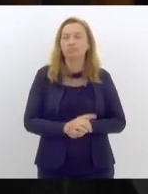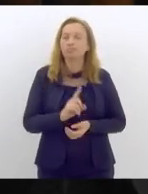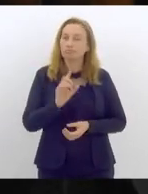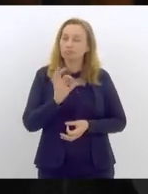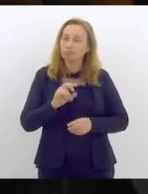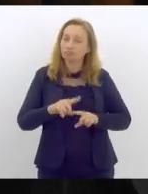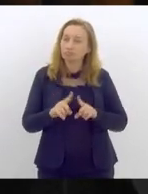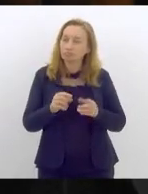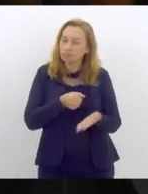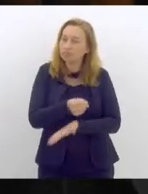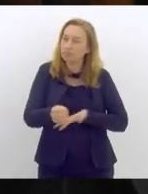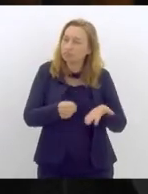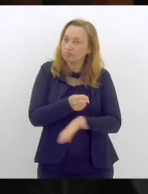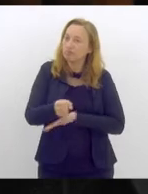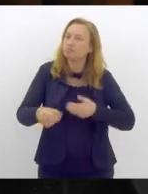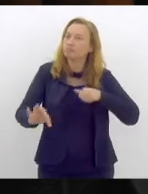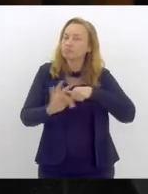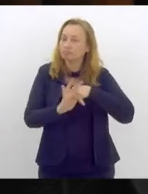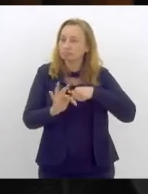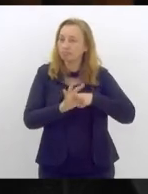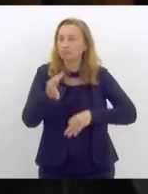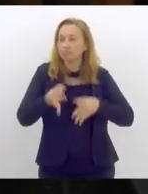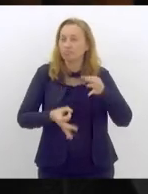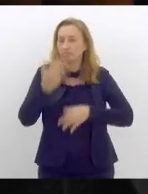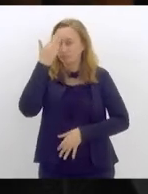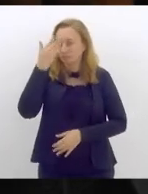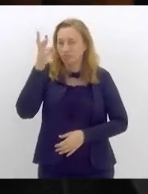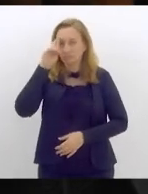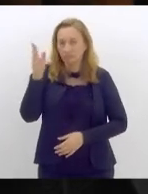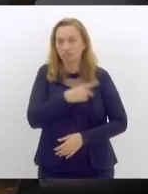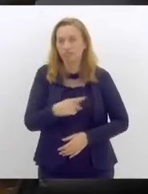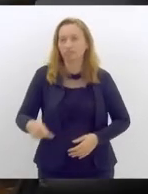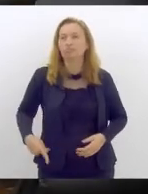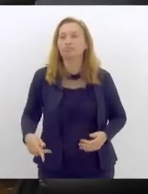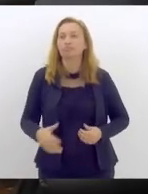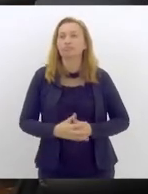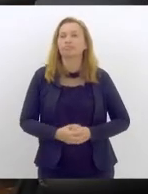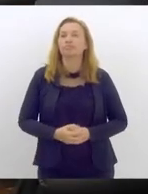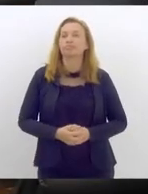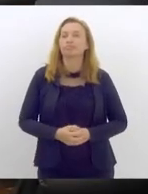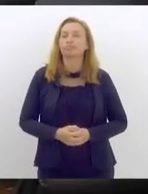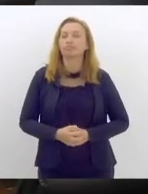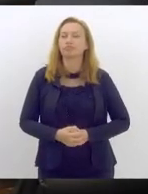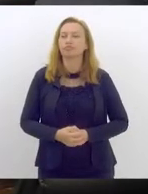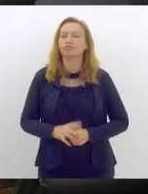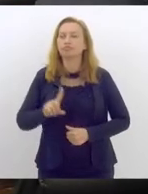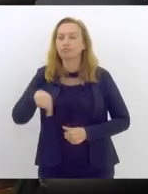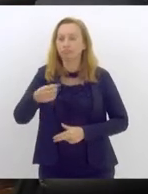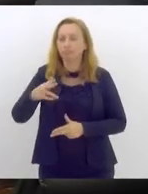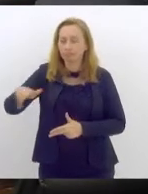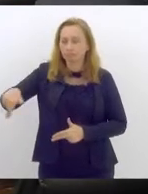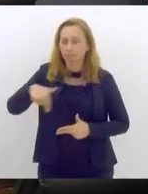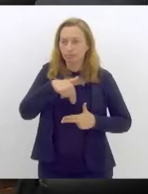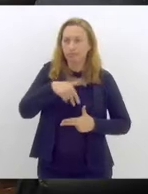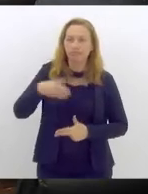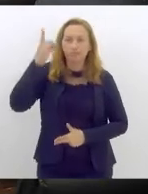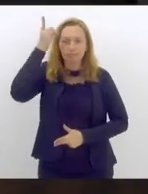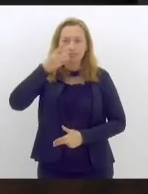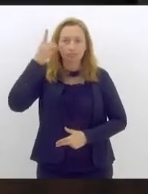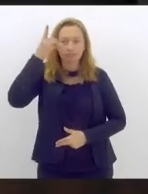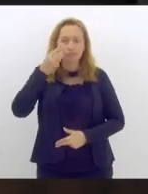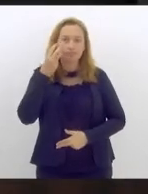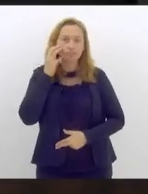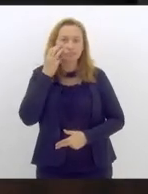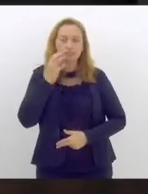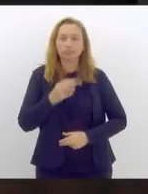conforte embasamento técnico jurídico Muito obrigado senhor presidente próxima arador escrito é o nome Deputado